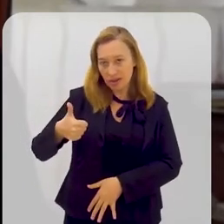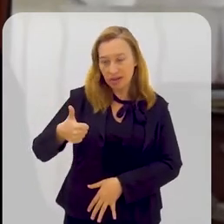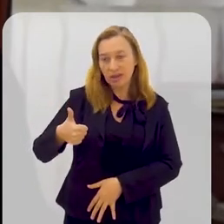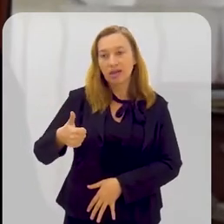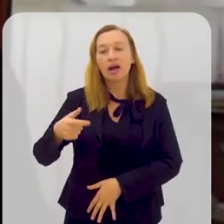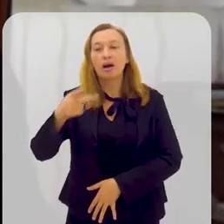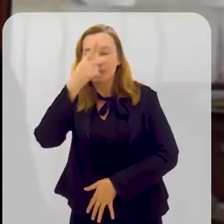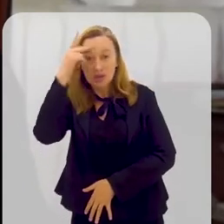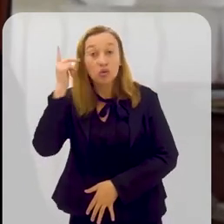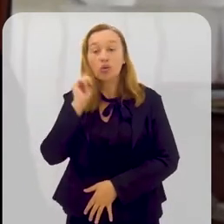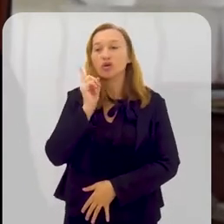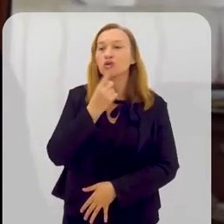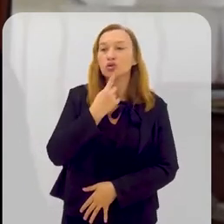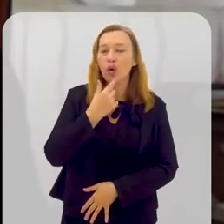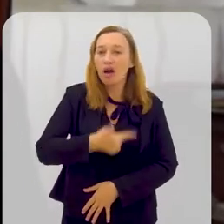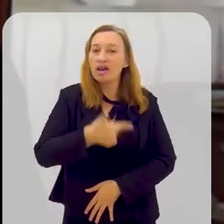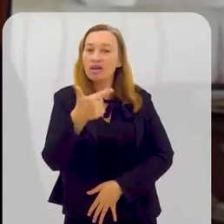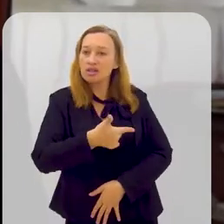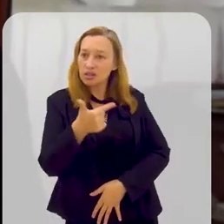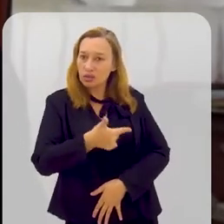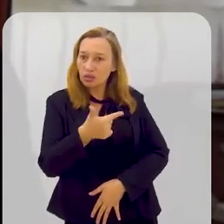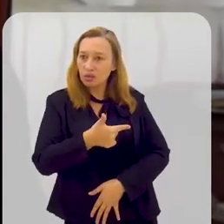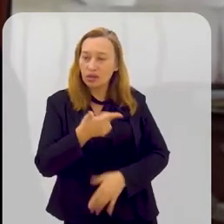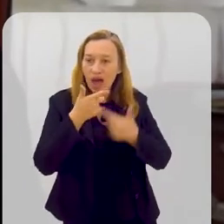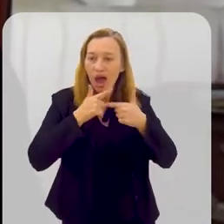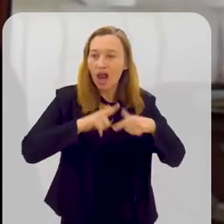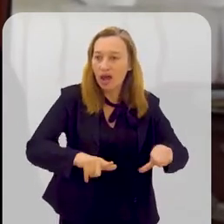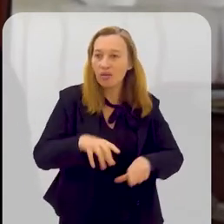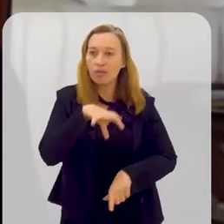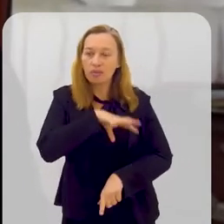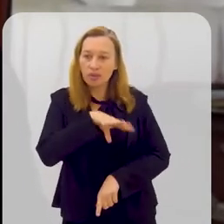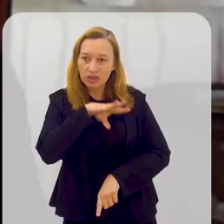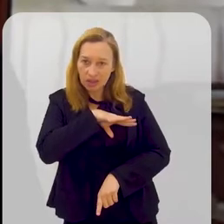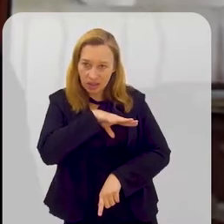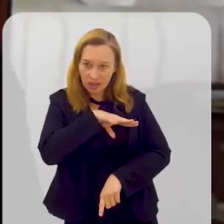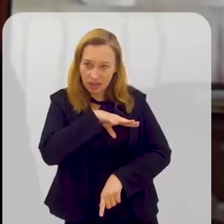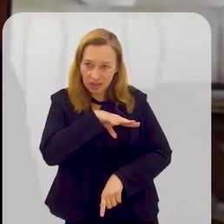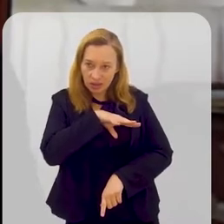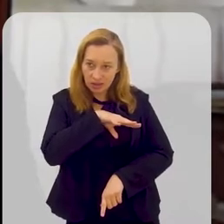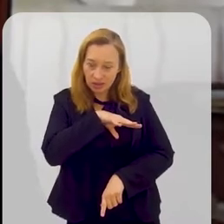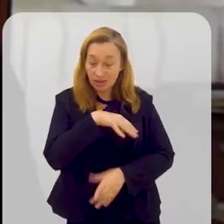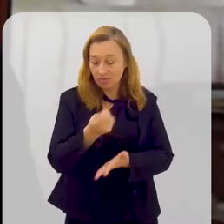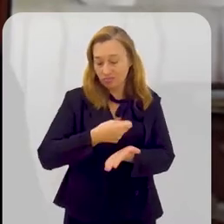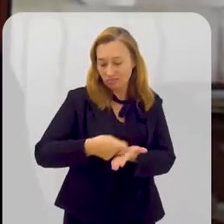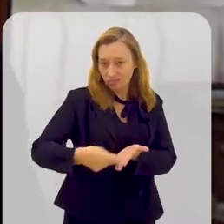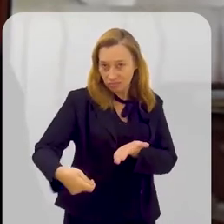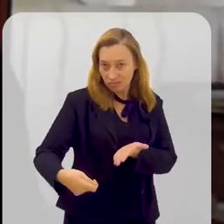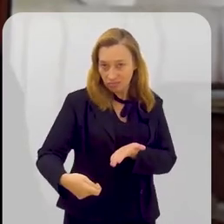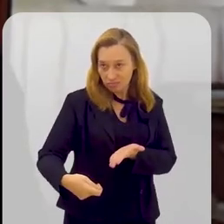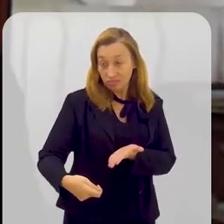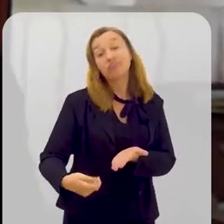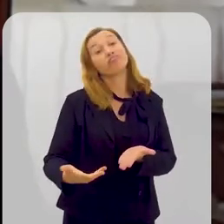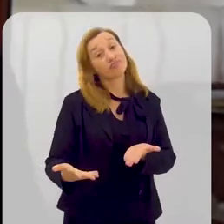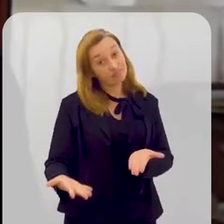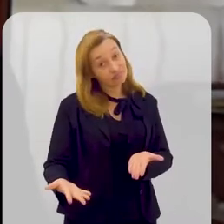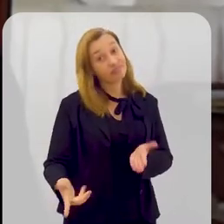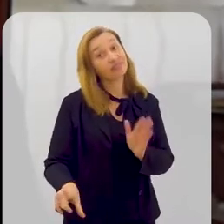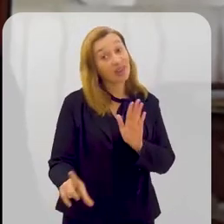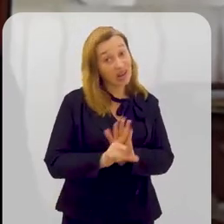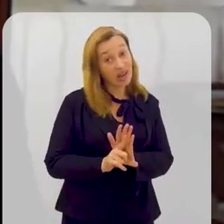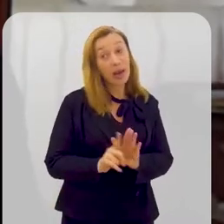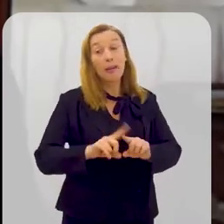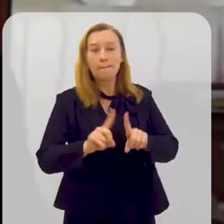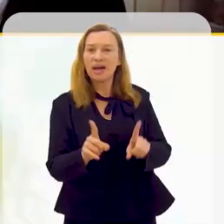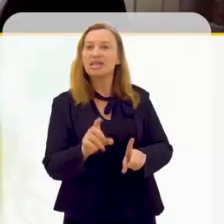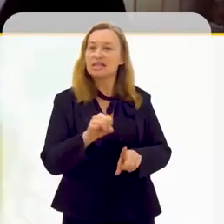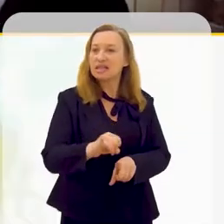a primeira língua da pessoa surda e a segunda é a língua portuguesa na modalidade escrita é isso